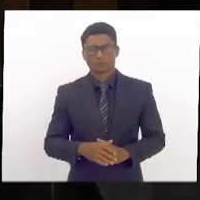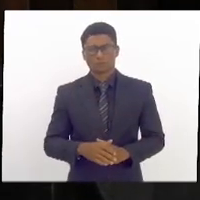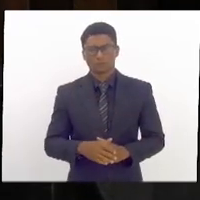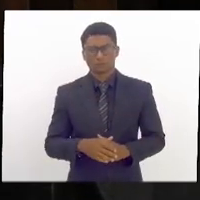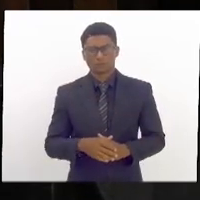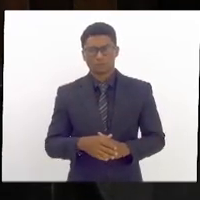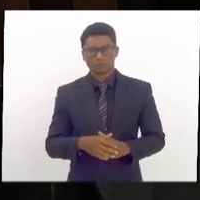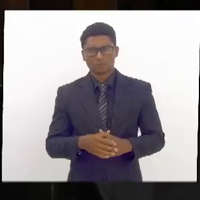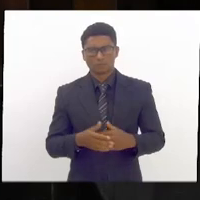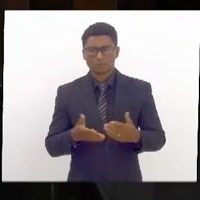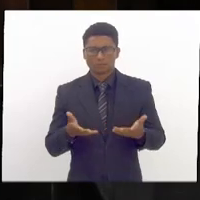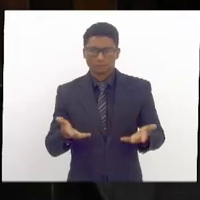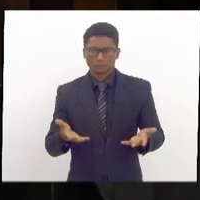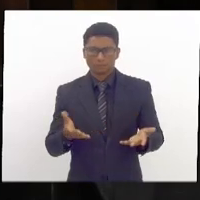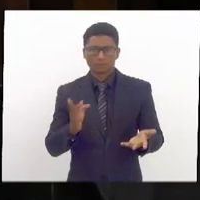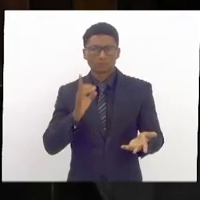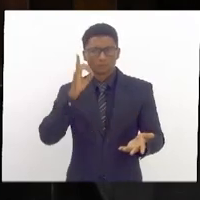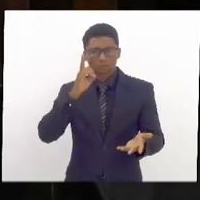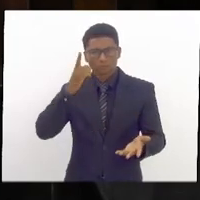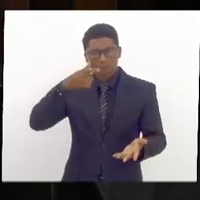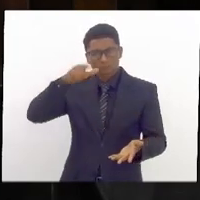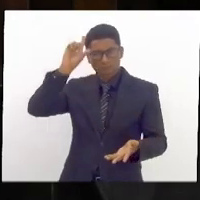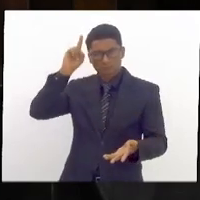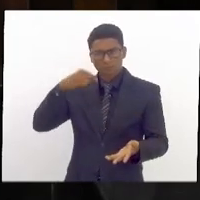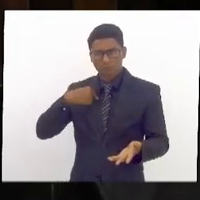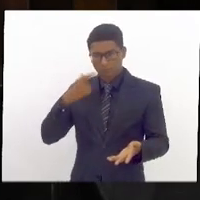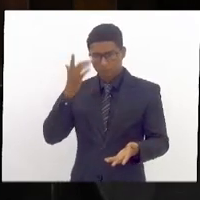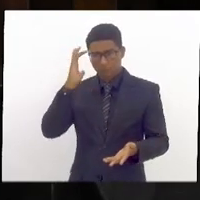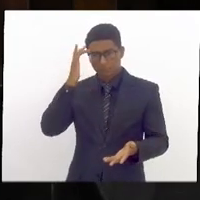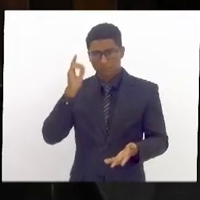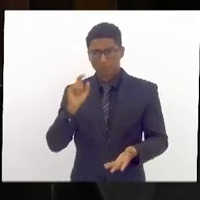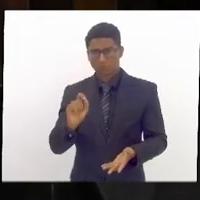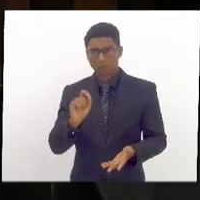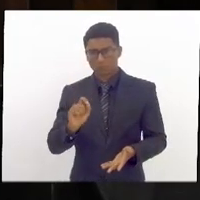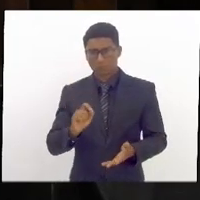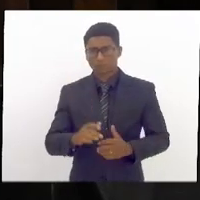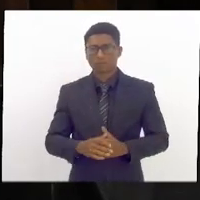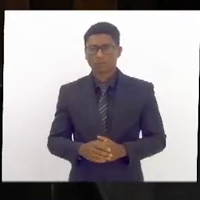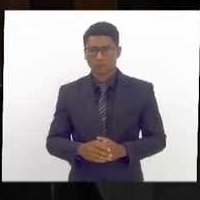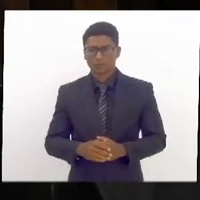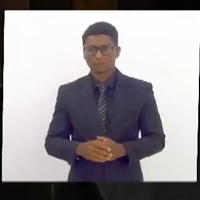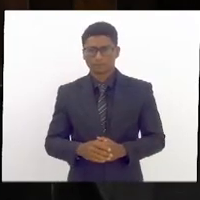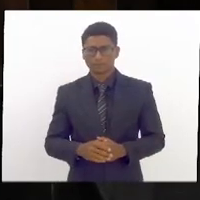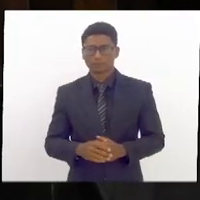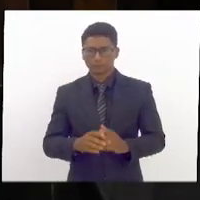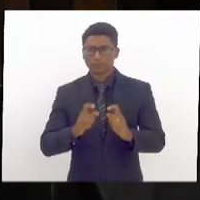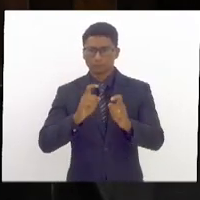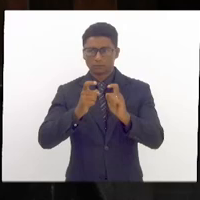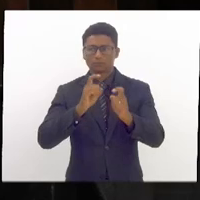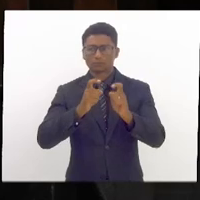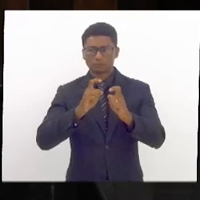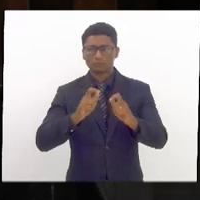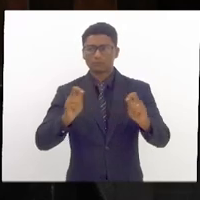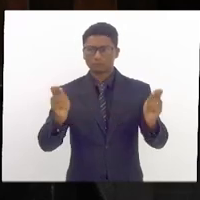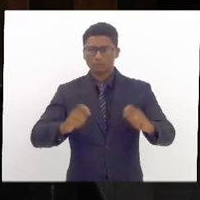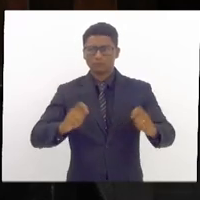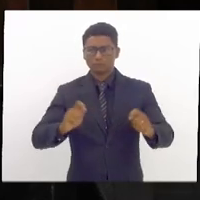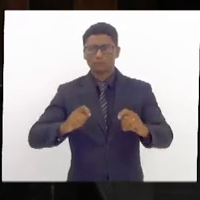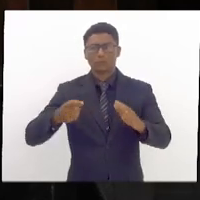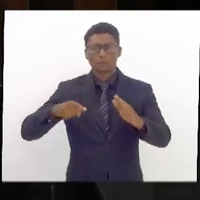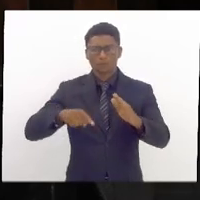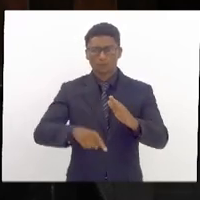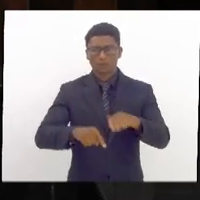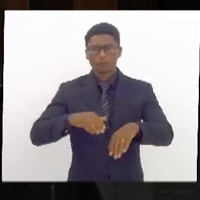apresentada pelo nobre deputado Luiz Paulo, eu considero que há, no mínimo, a possibilidade de uma discussão mais